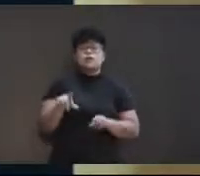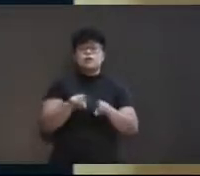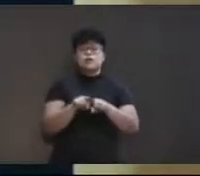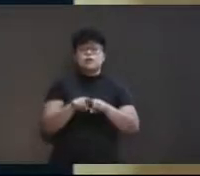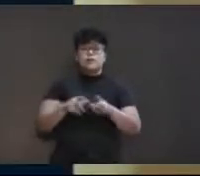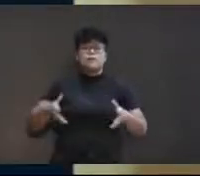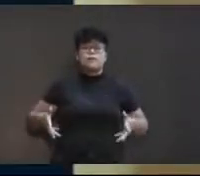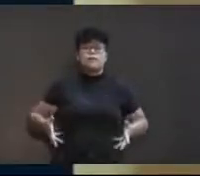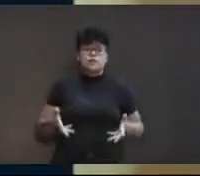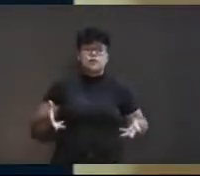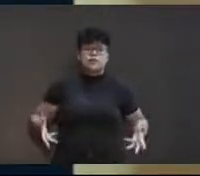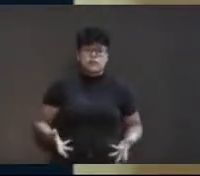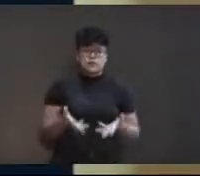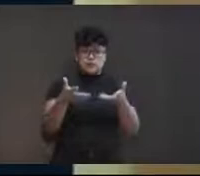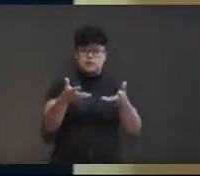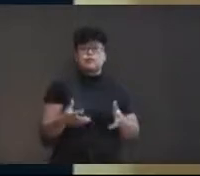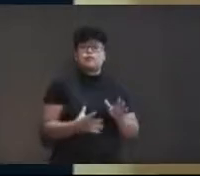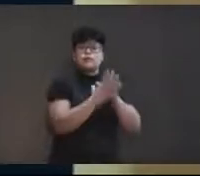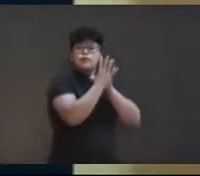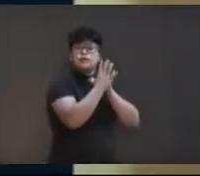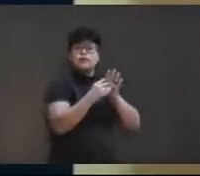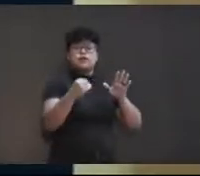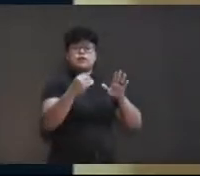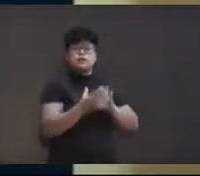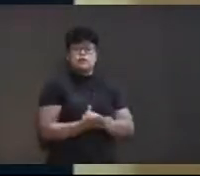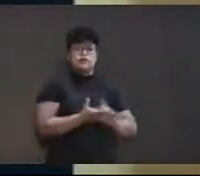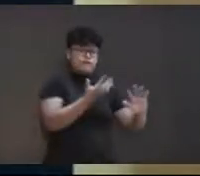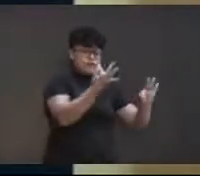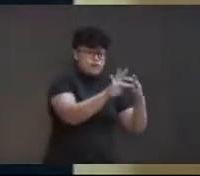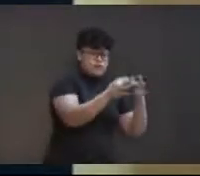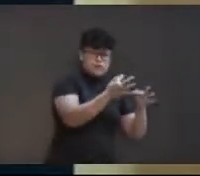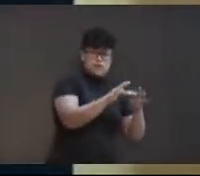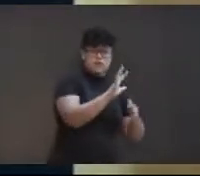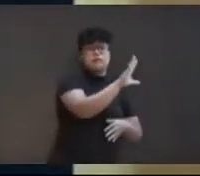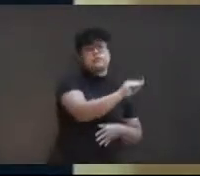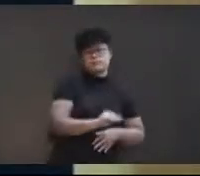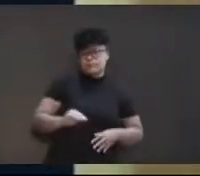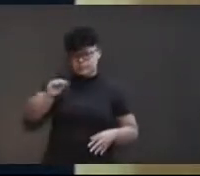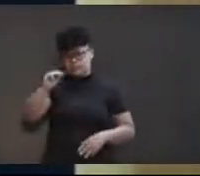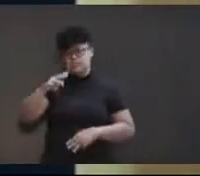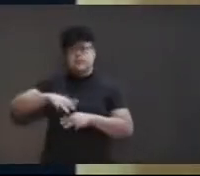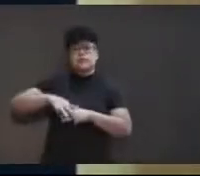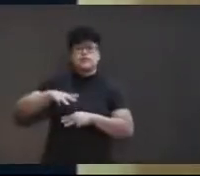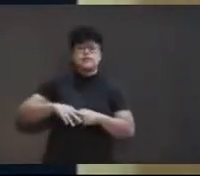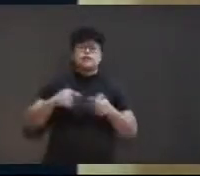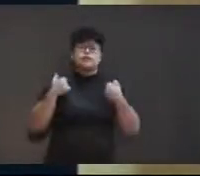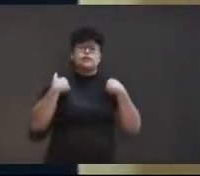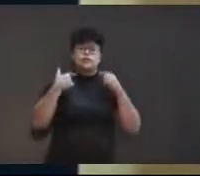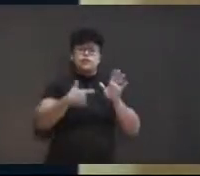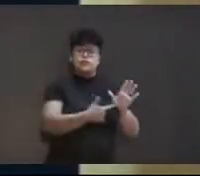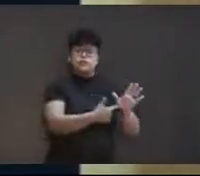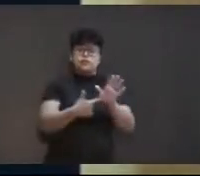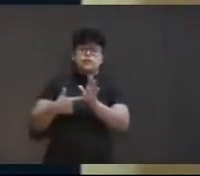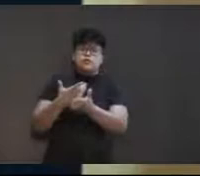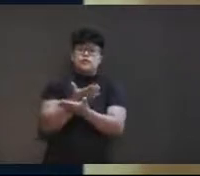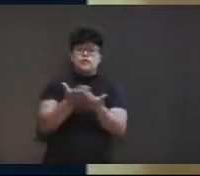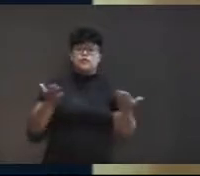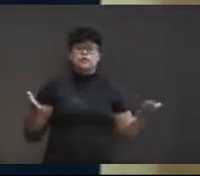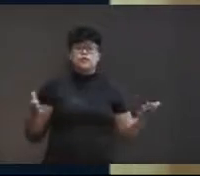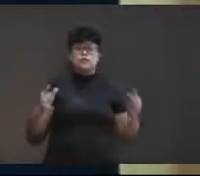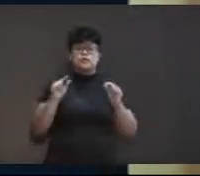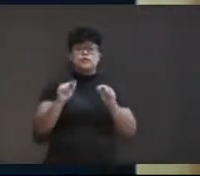motivações modelos que vem da física Então vou tentar expor um pouco do tipo de modelos que